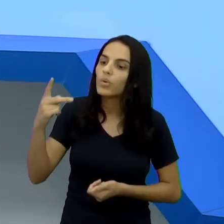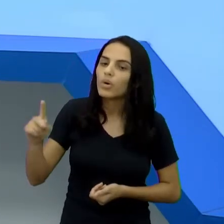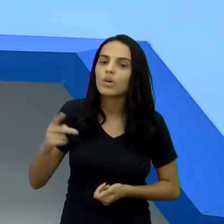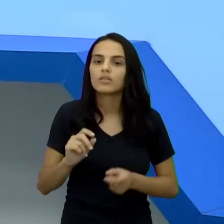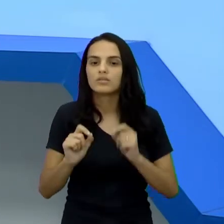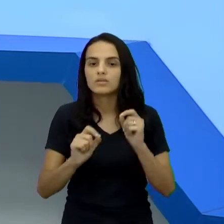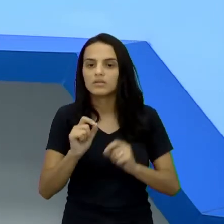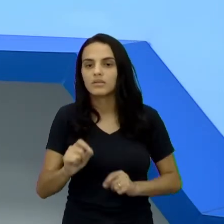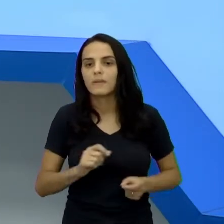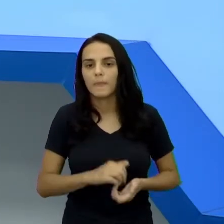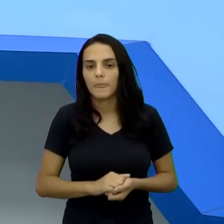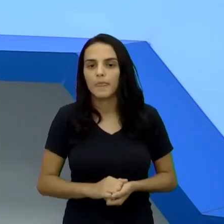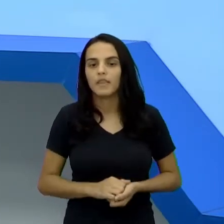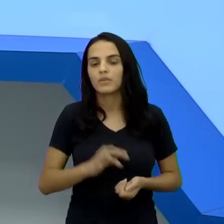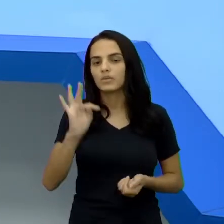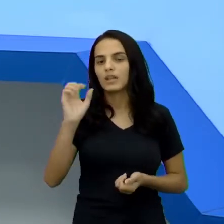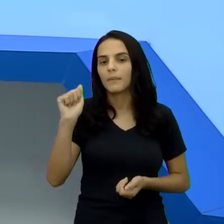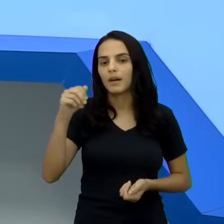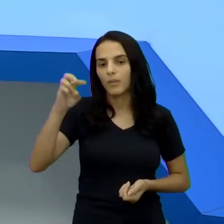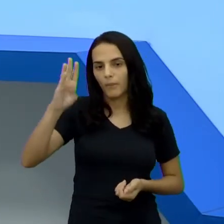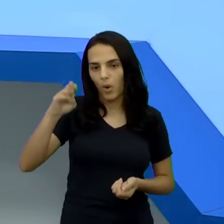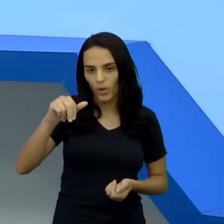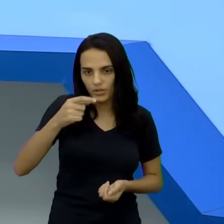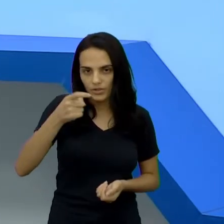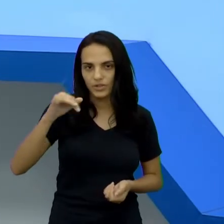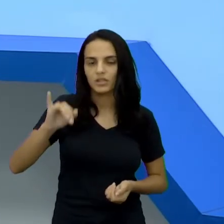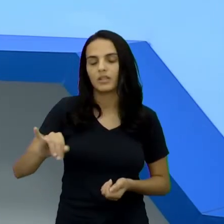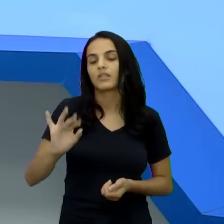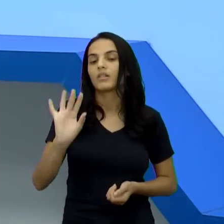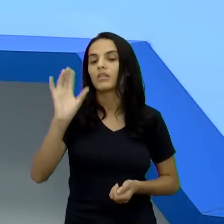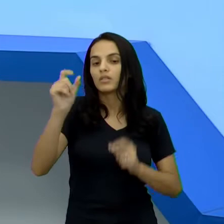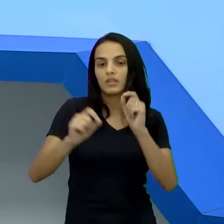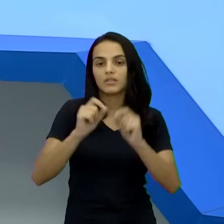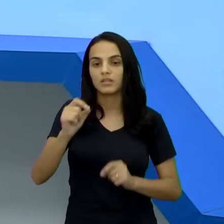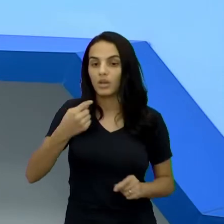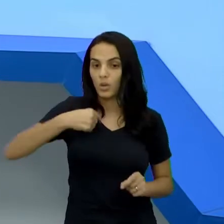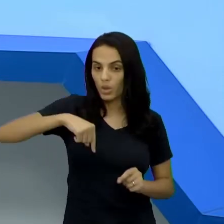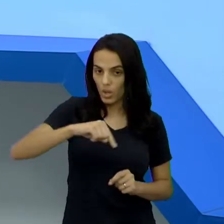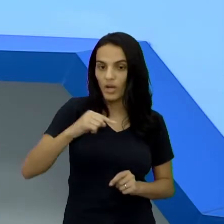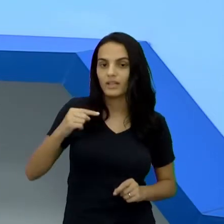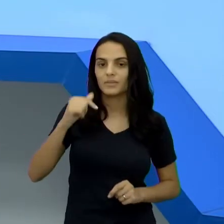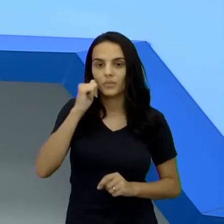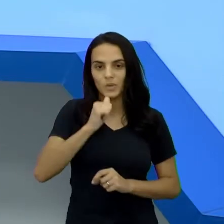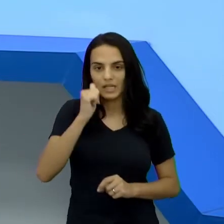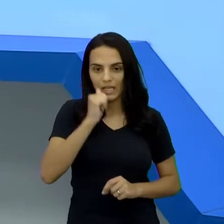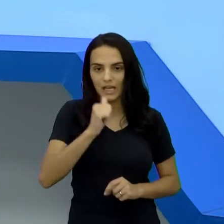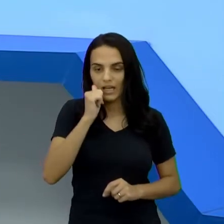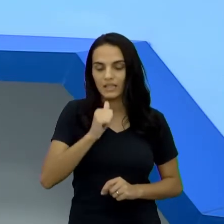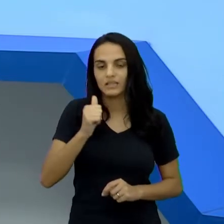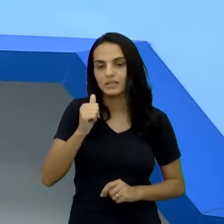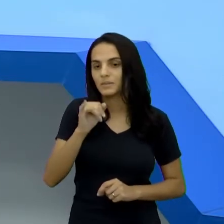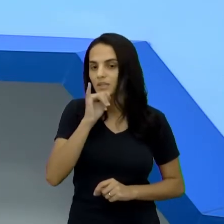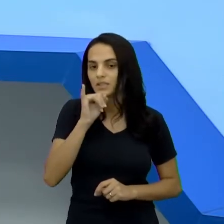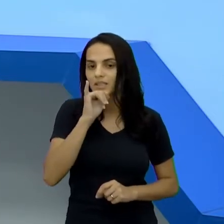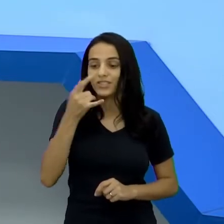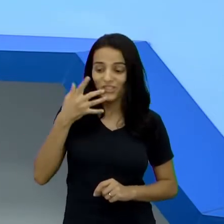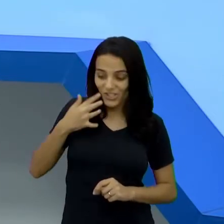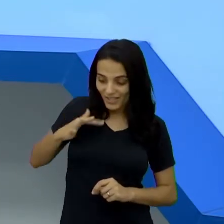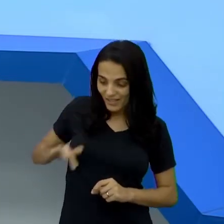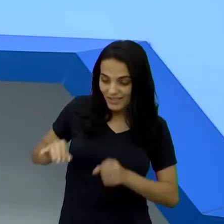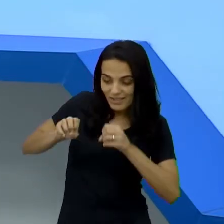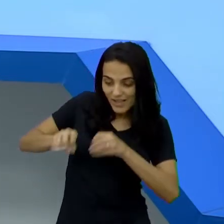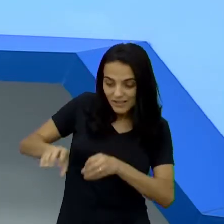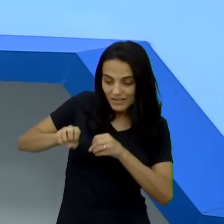O Tamagotchi. O Tamagotchi. Então, o que acontece? A gente tem o fato de que mulheres, normalmente, a gente desde criança